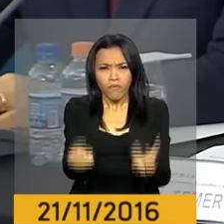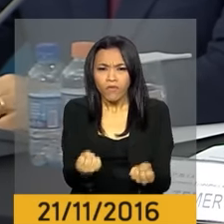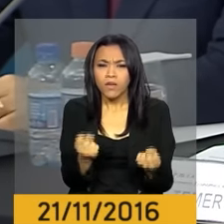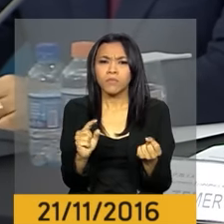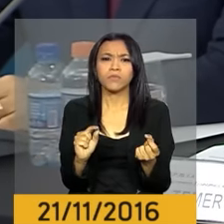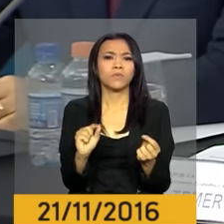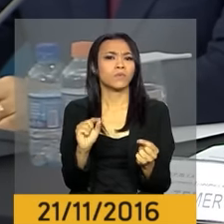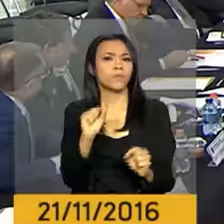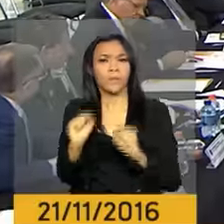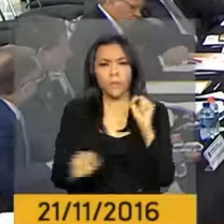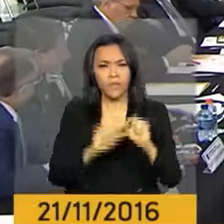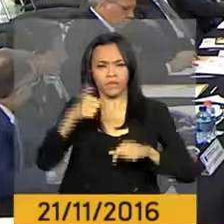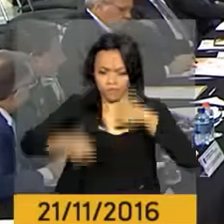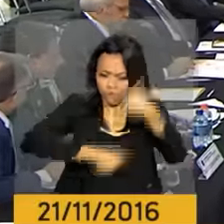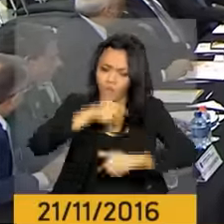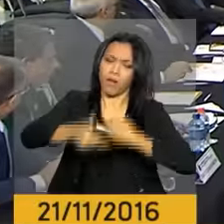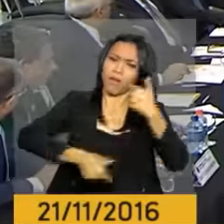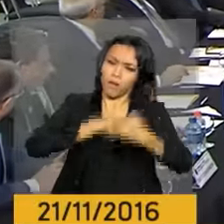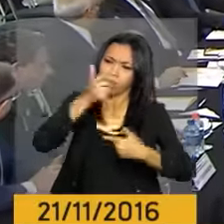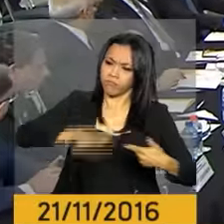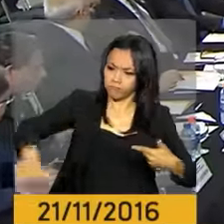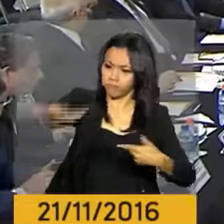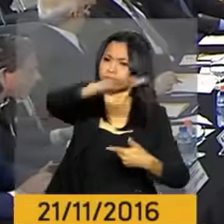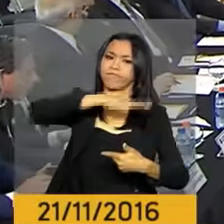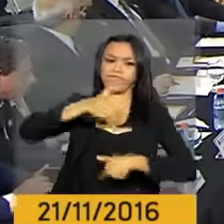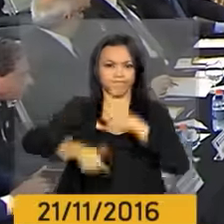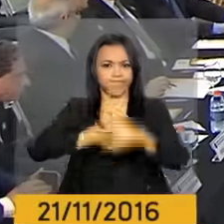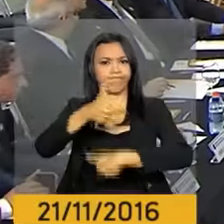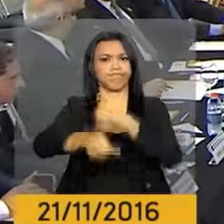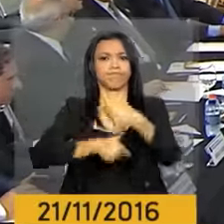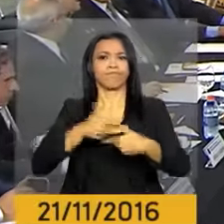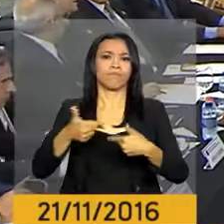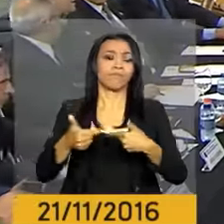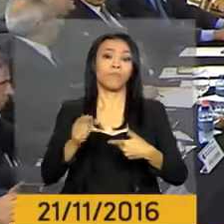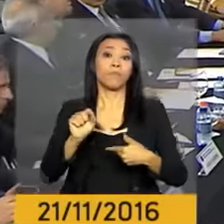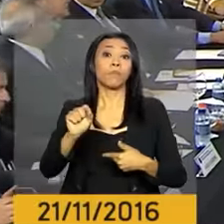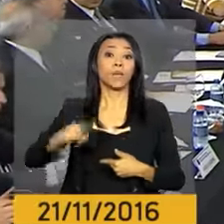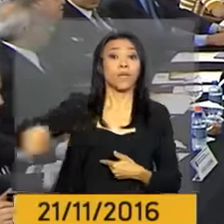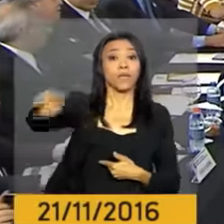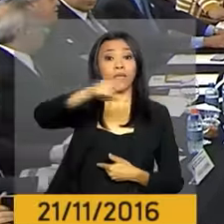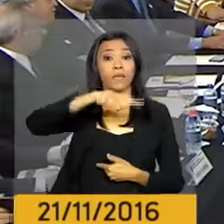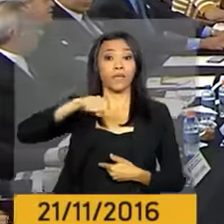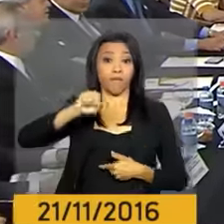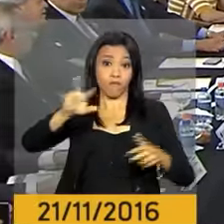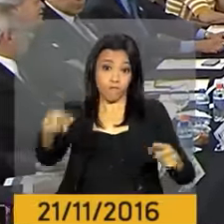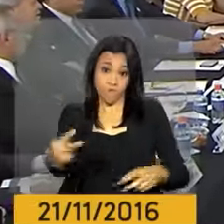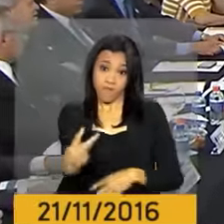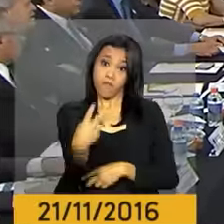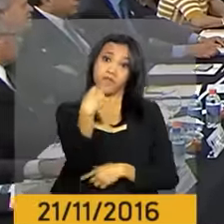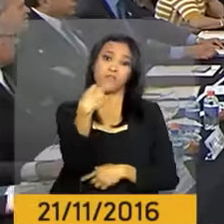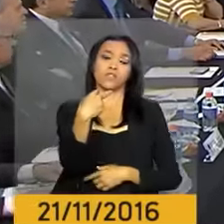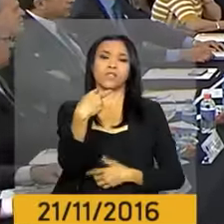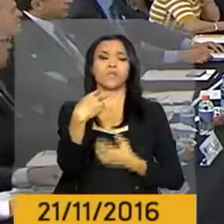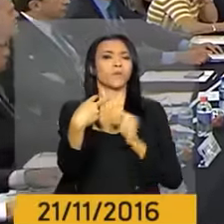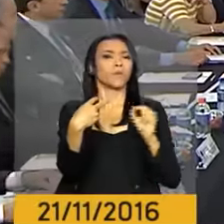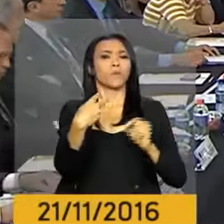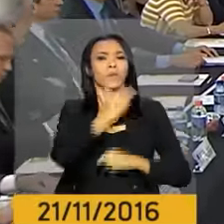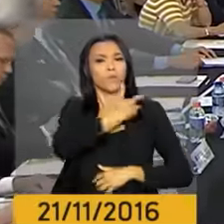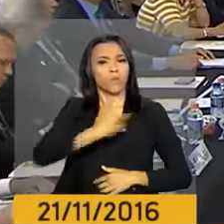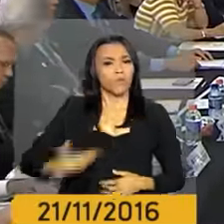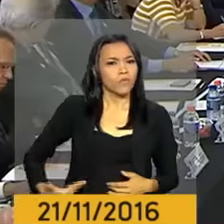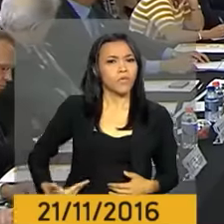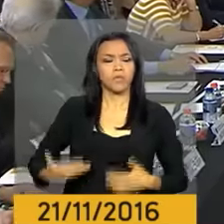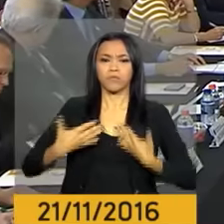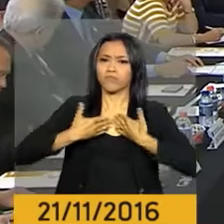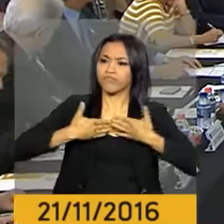trabalhar, todos nós, para que vejam em nós um governo de